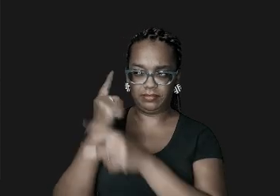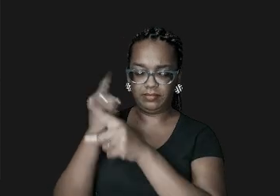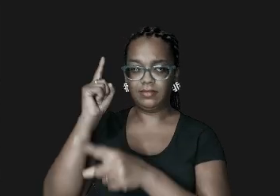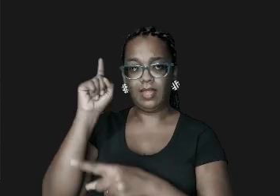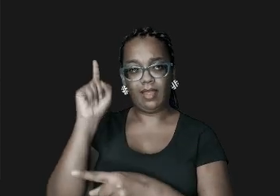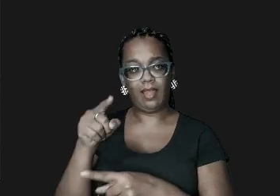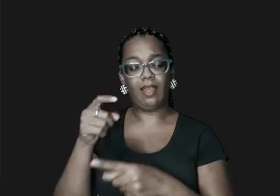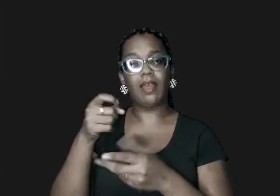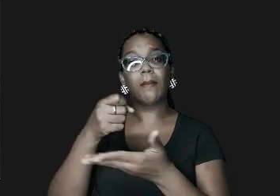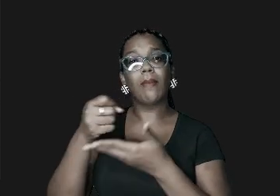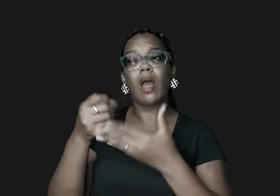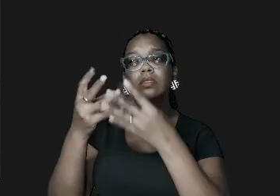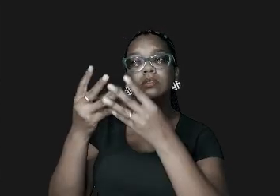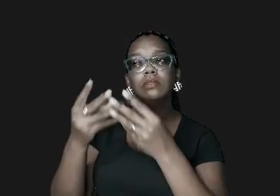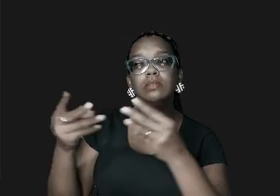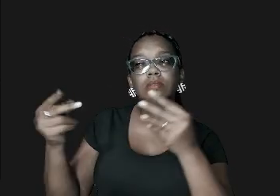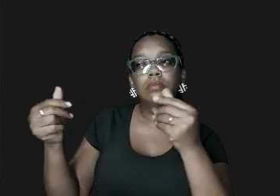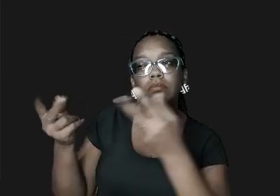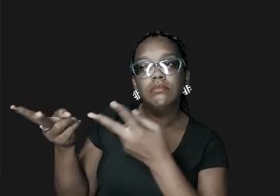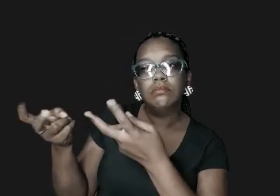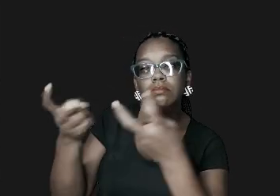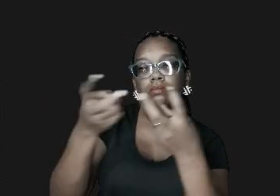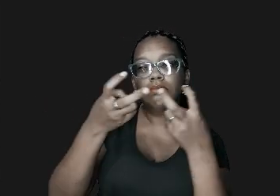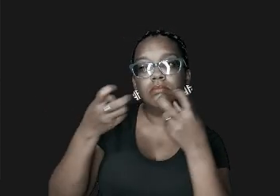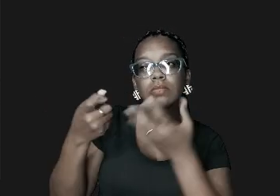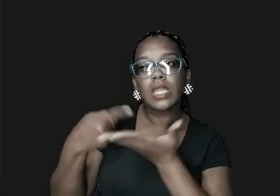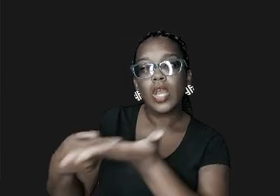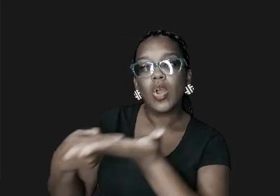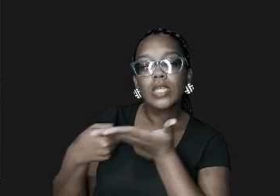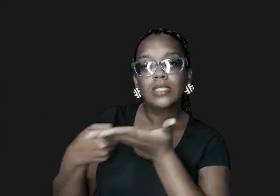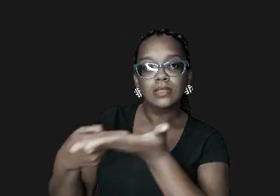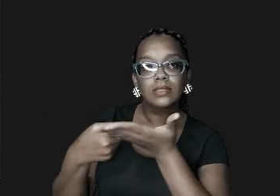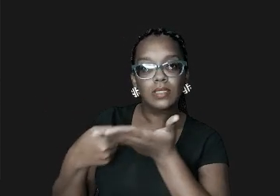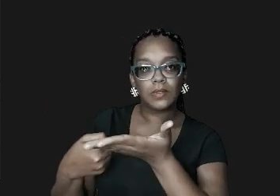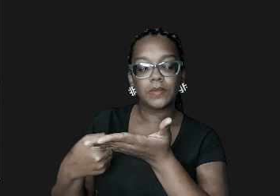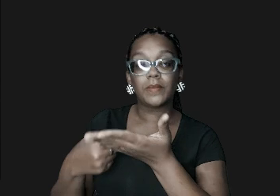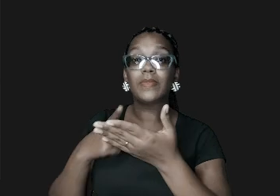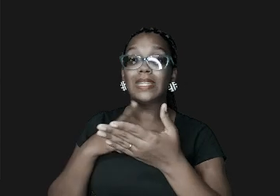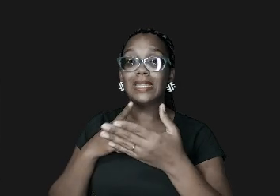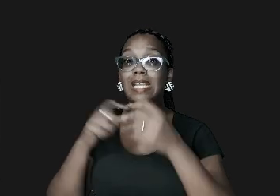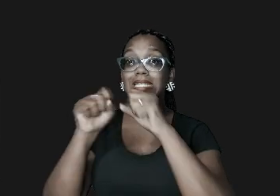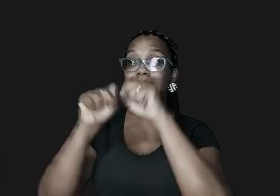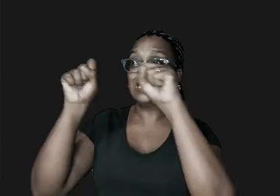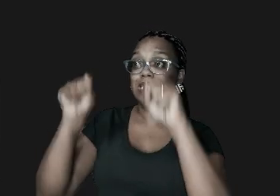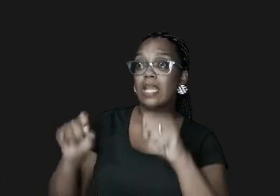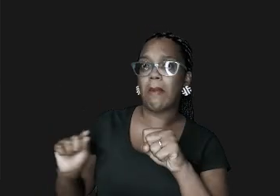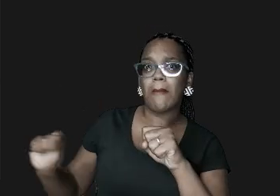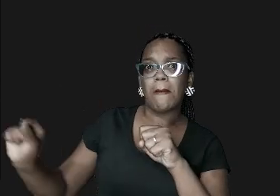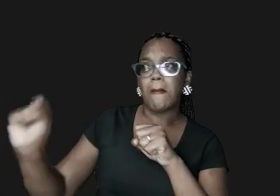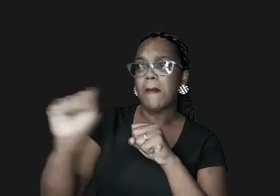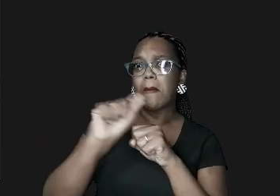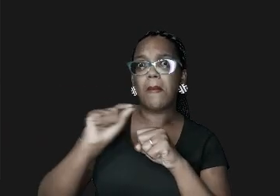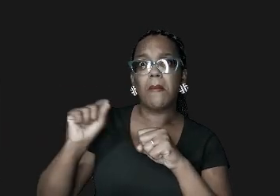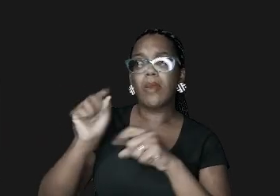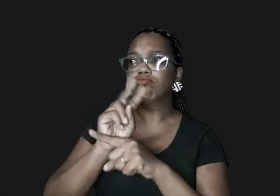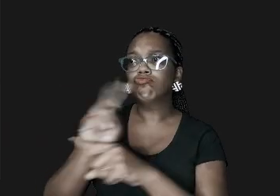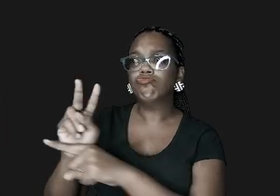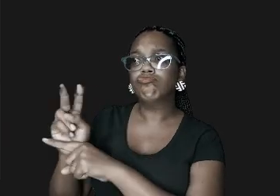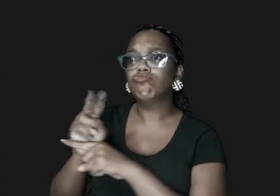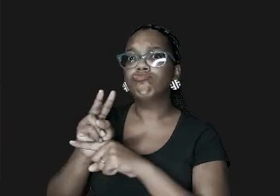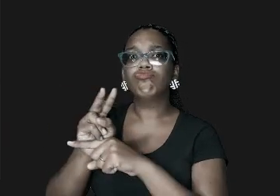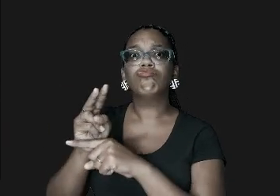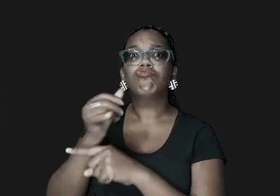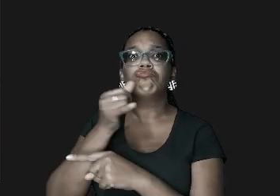que é uma detecção com base nos filtros de detecção filtros de negociação Então a gente tem